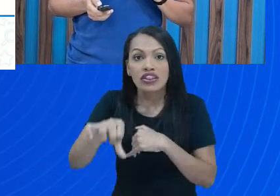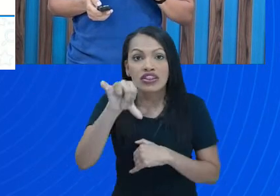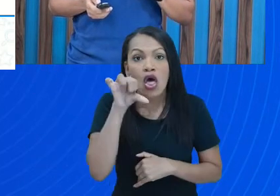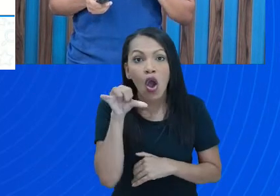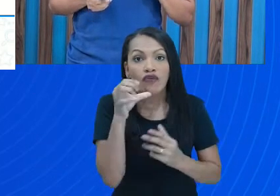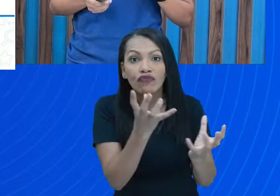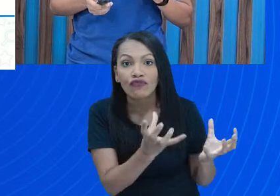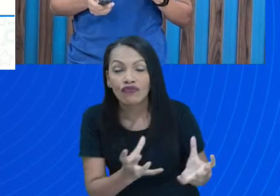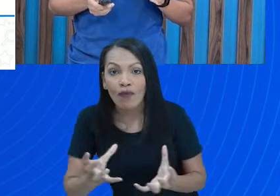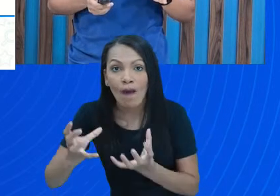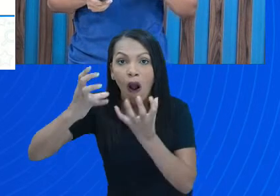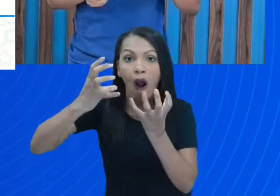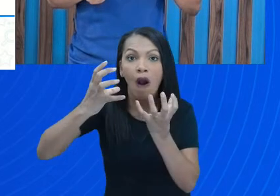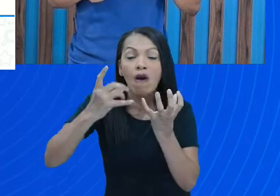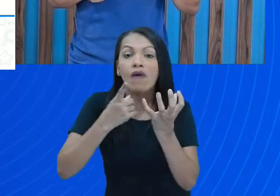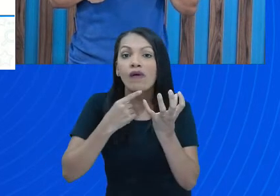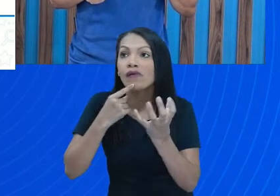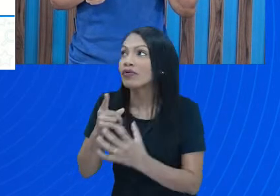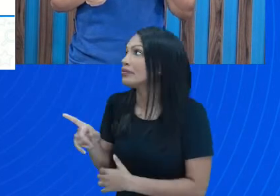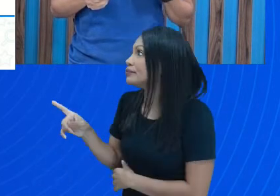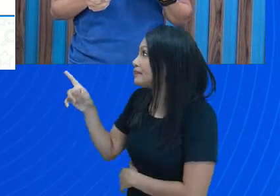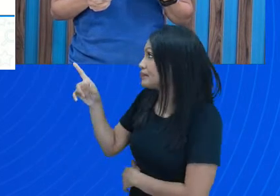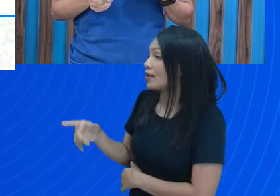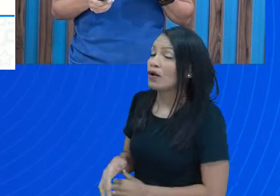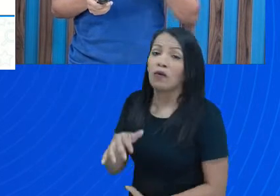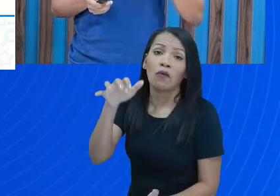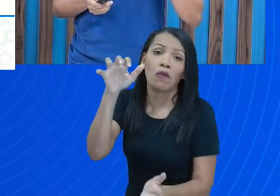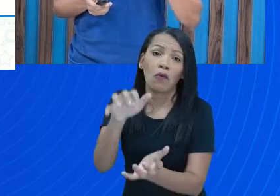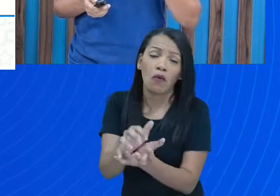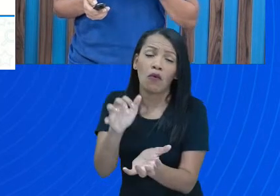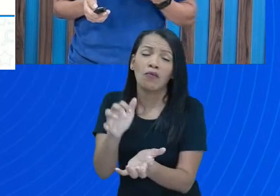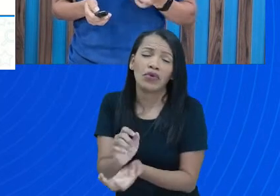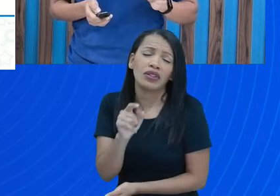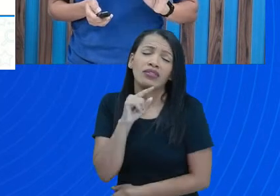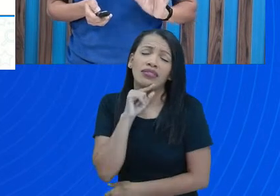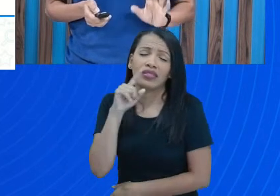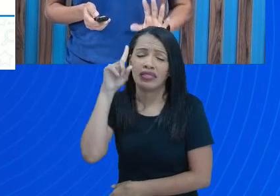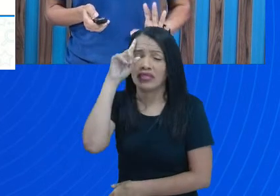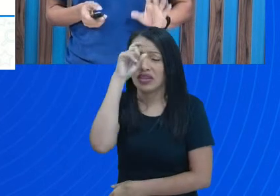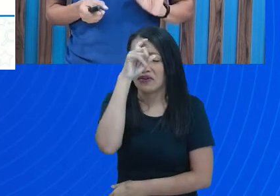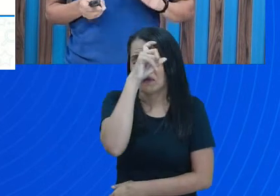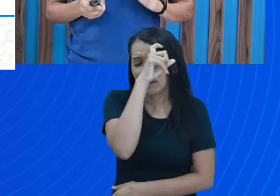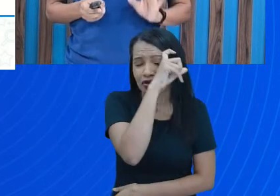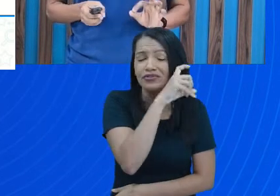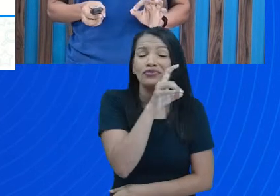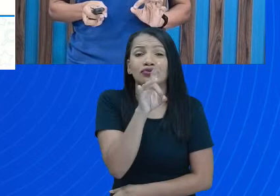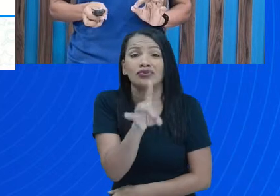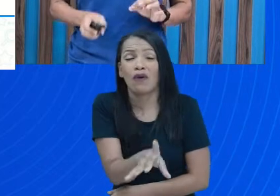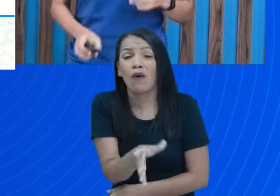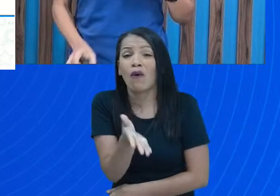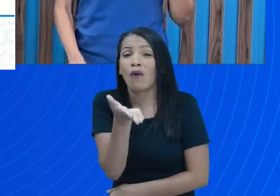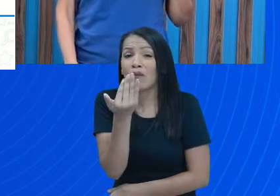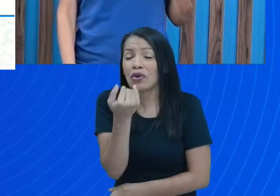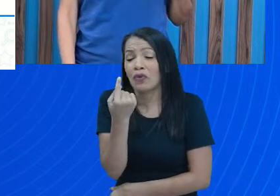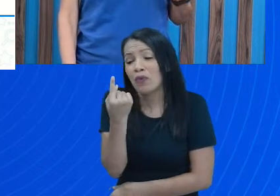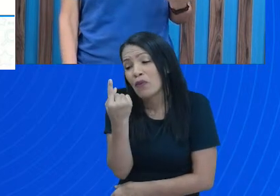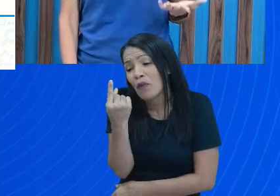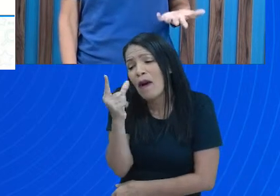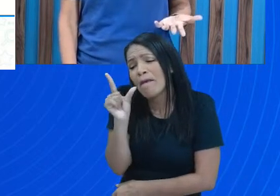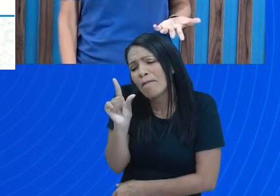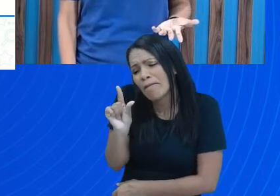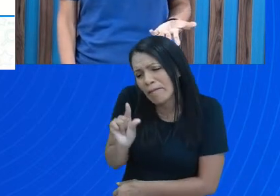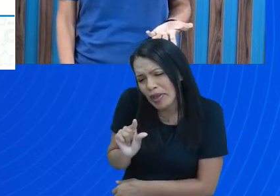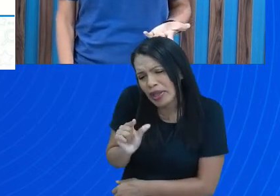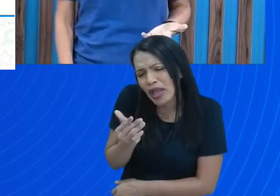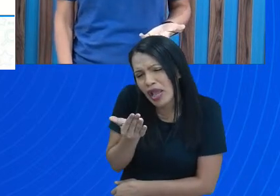velhinho comeu e, com muita dificuldade, apenas um pedaço de melancia. E aí eu pergunto